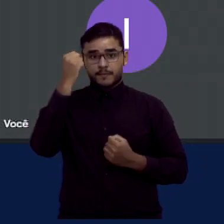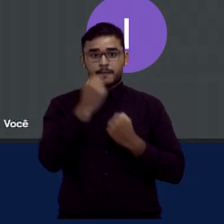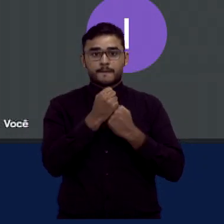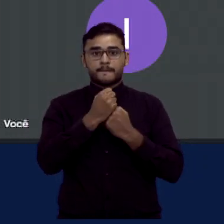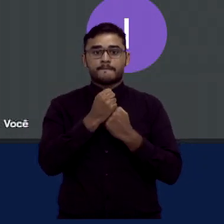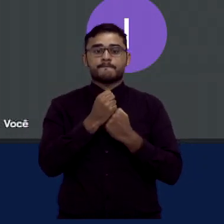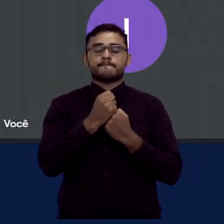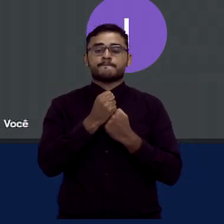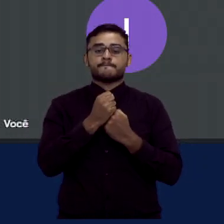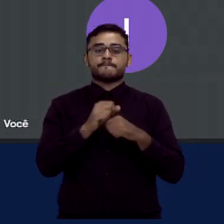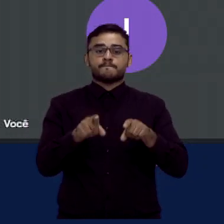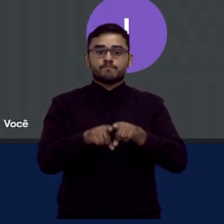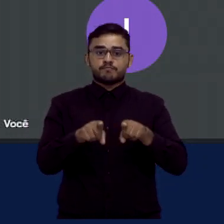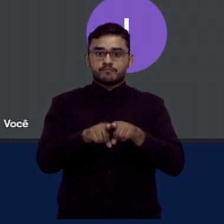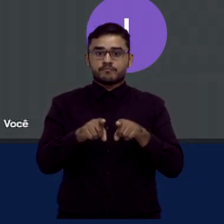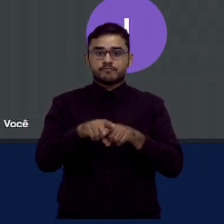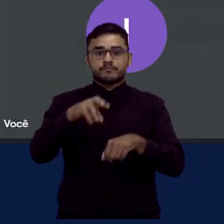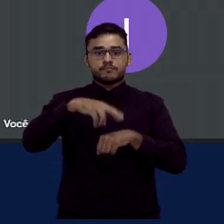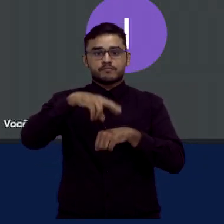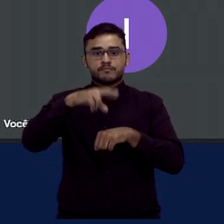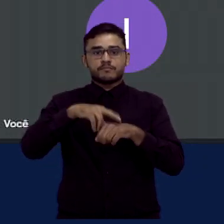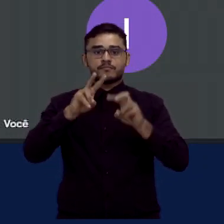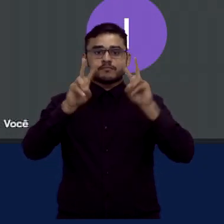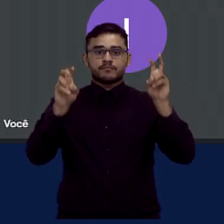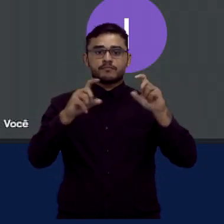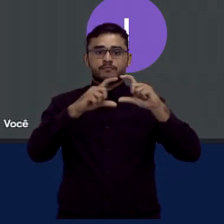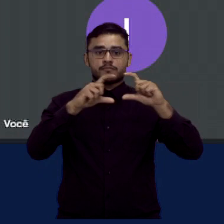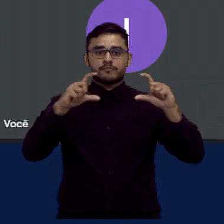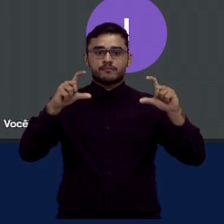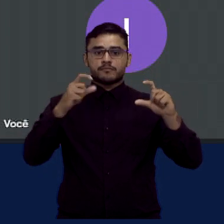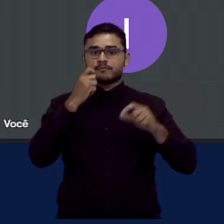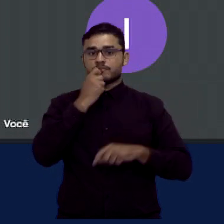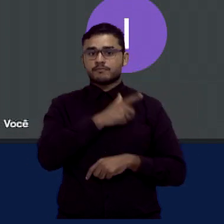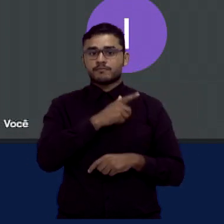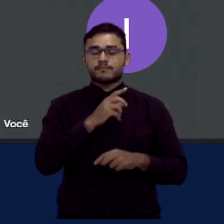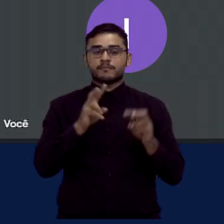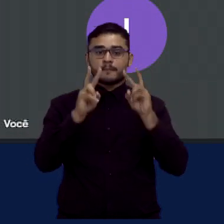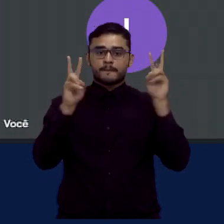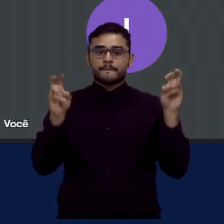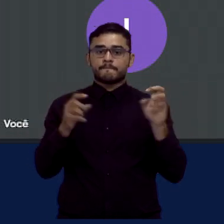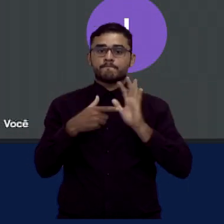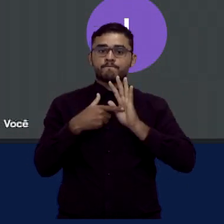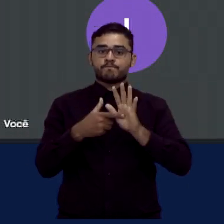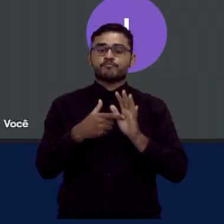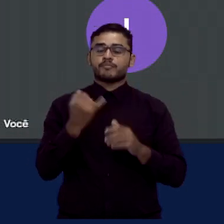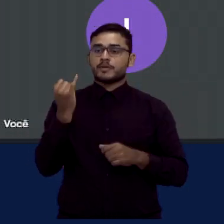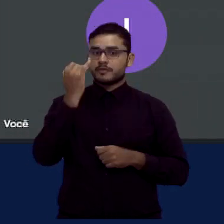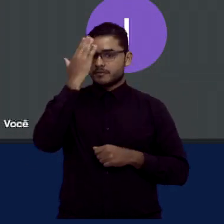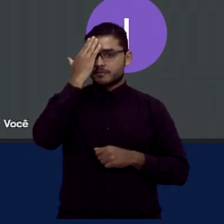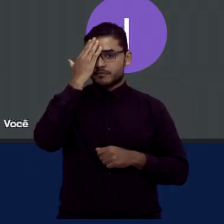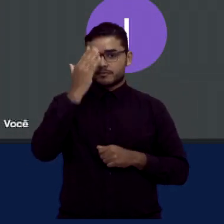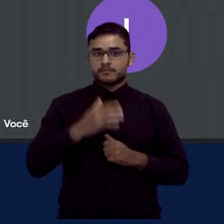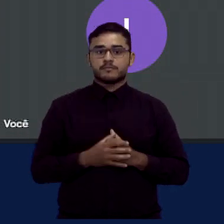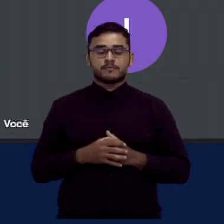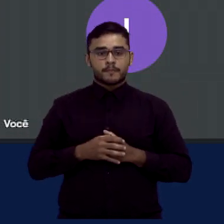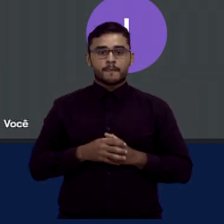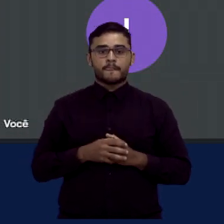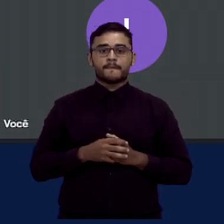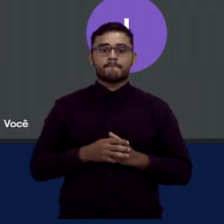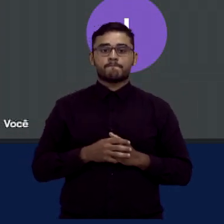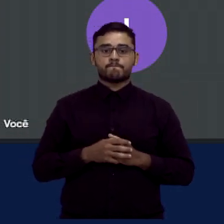Doutor Heitor. Sempre em tom humorístico e sarcástico. Adoro essas coisas, cara. Sempre é algo bacana. Gente, a gente está indo para o final,